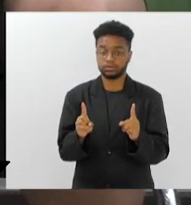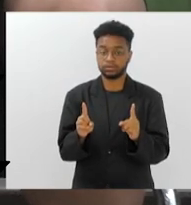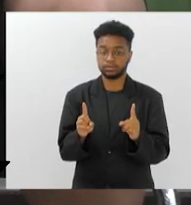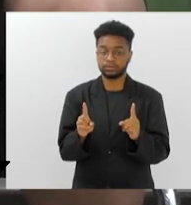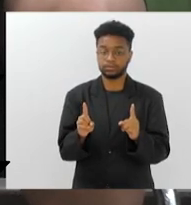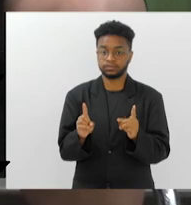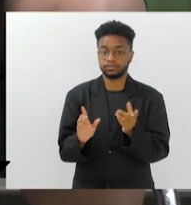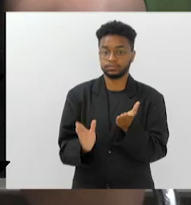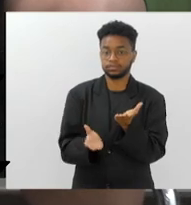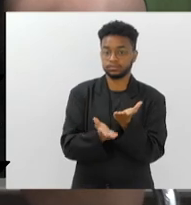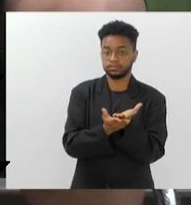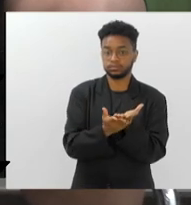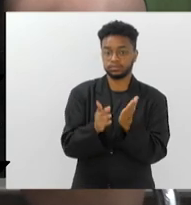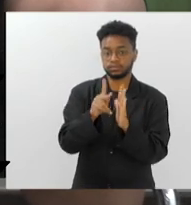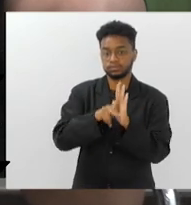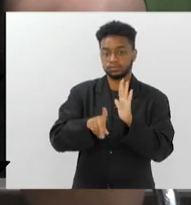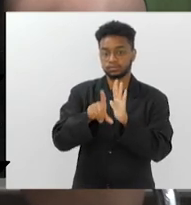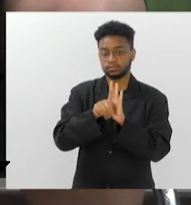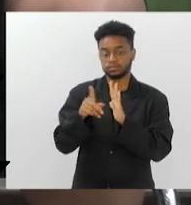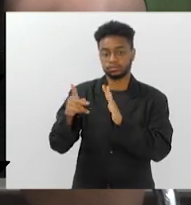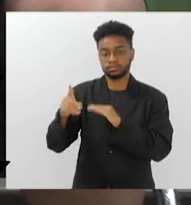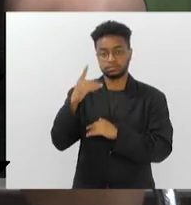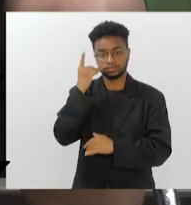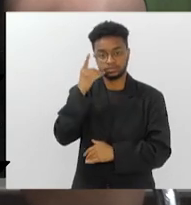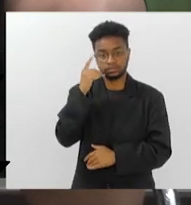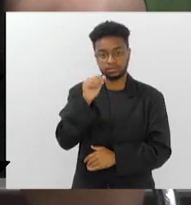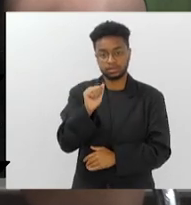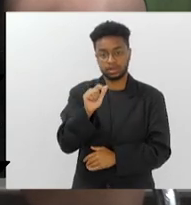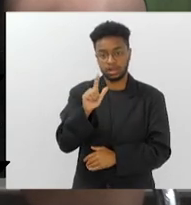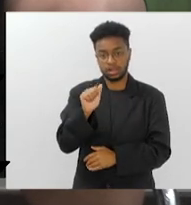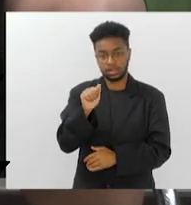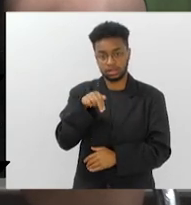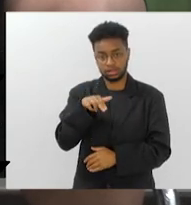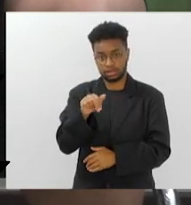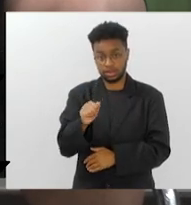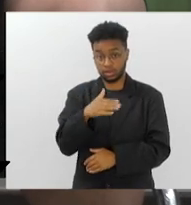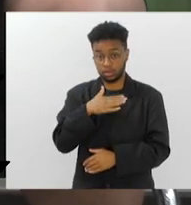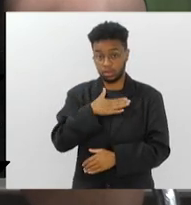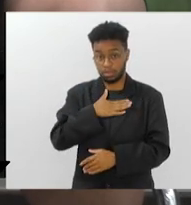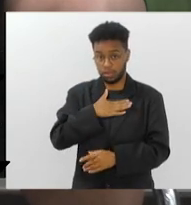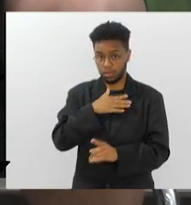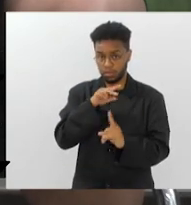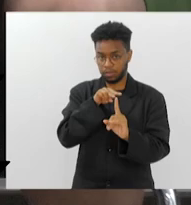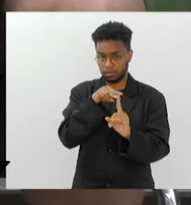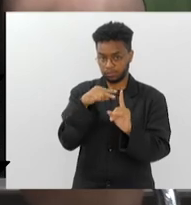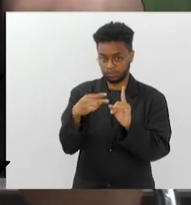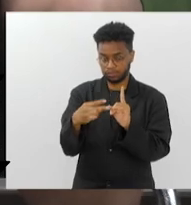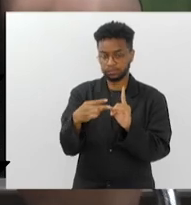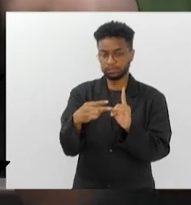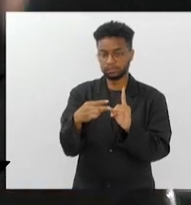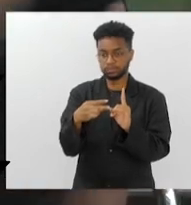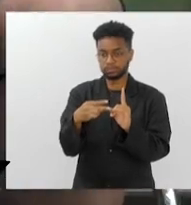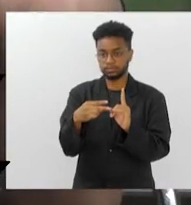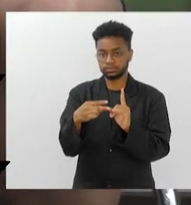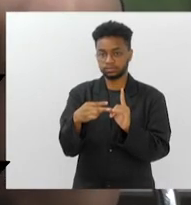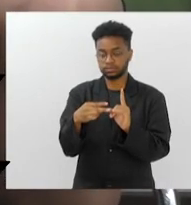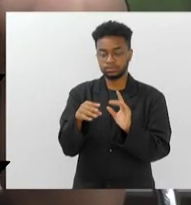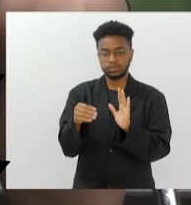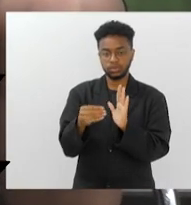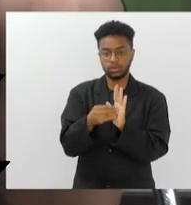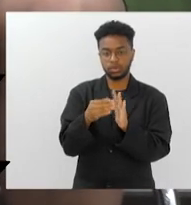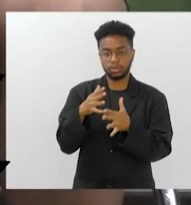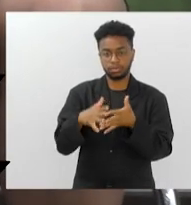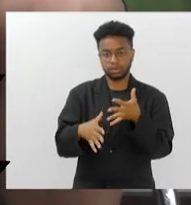do projeto da Lana no meu entendimento a prejudica do deputada Alana